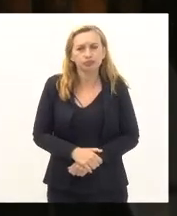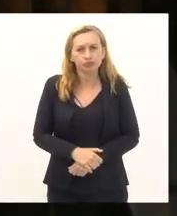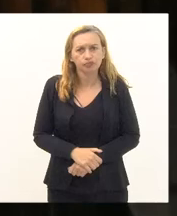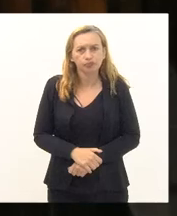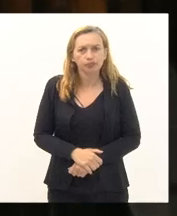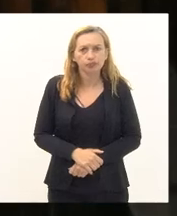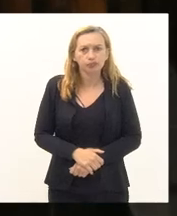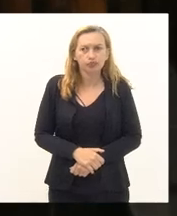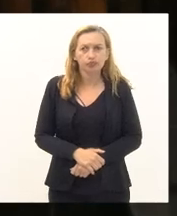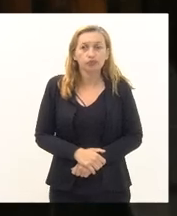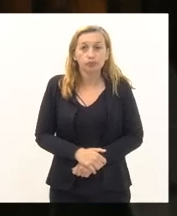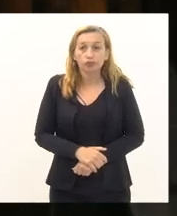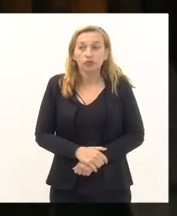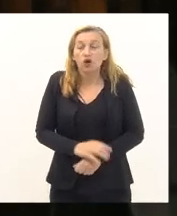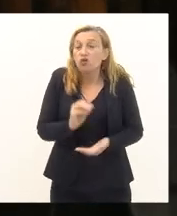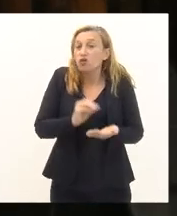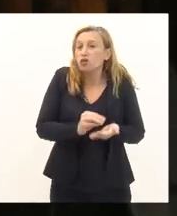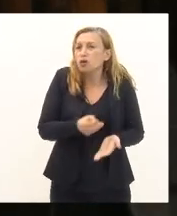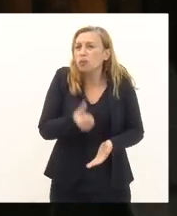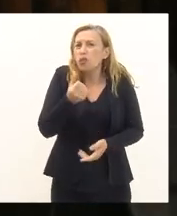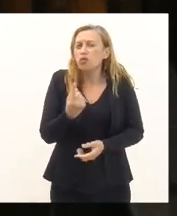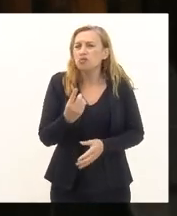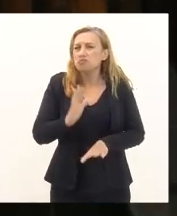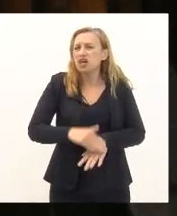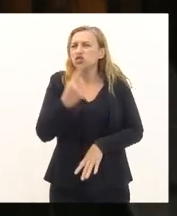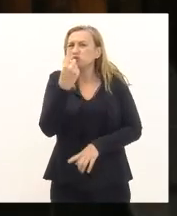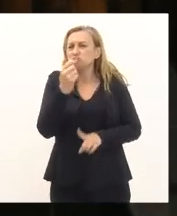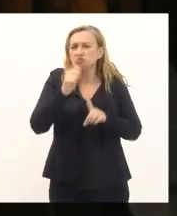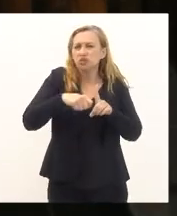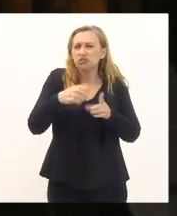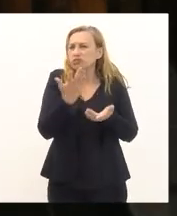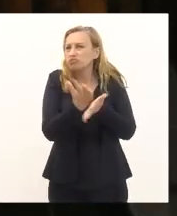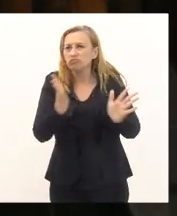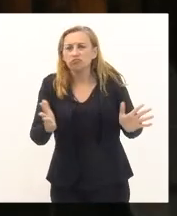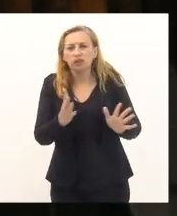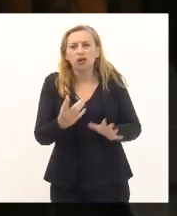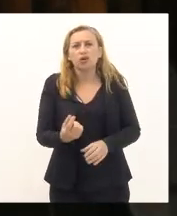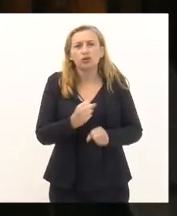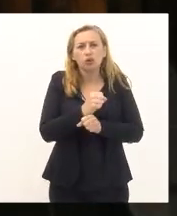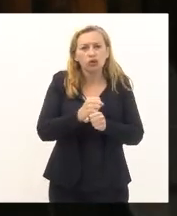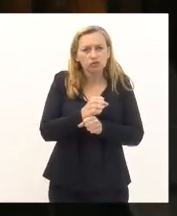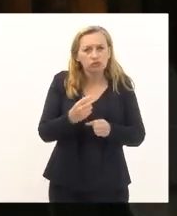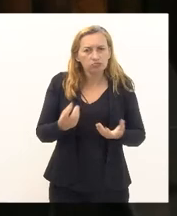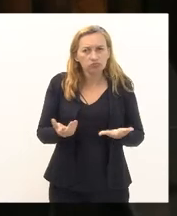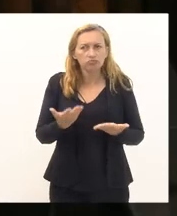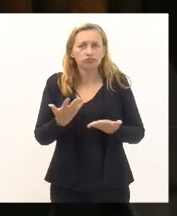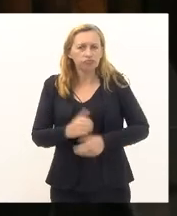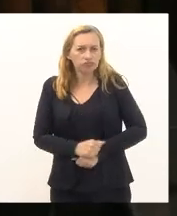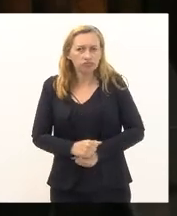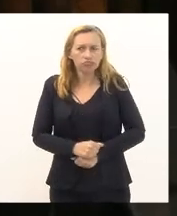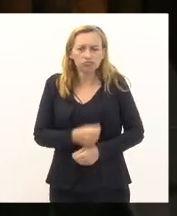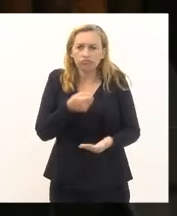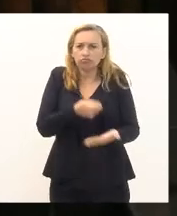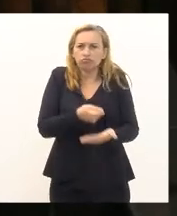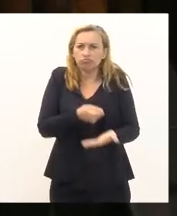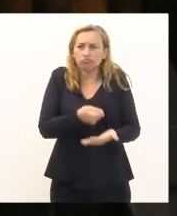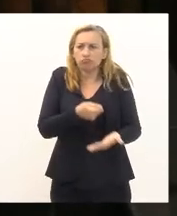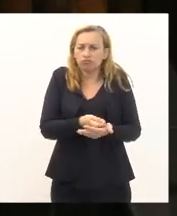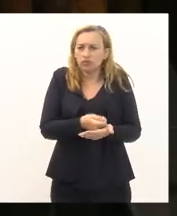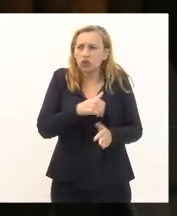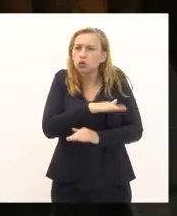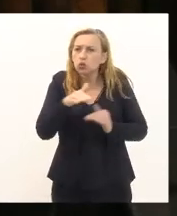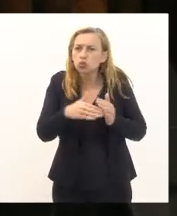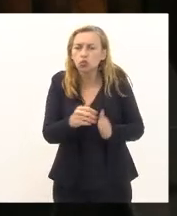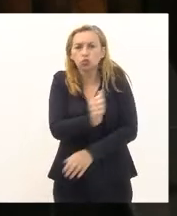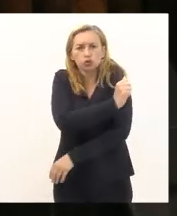de uma hora para outra, faltando pouco mais de um mês para acabar o ano letivo, estabelecer uma obrigatoriedade que todos